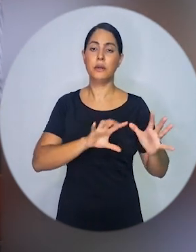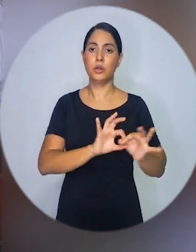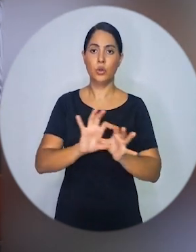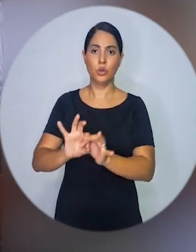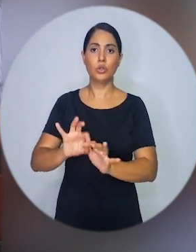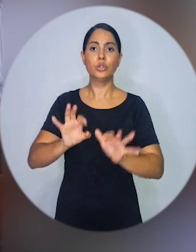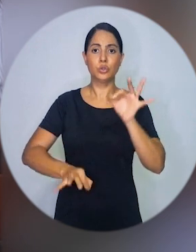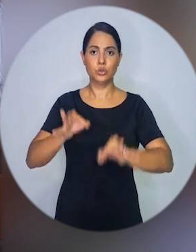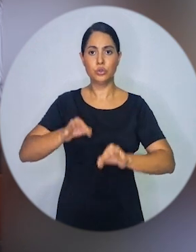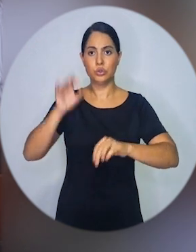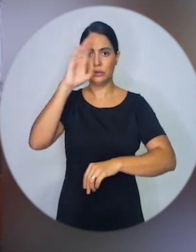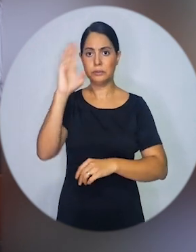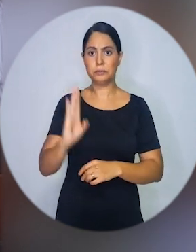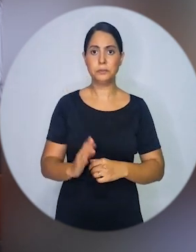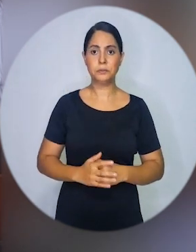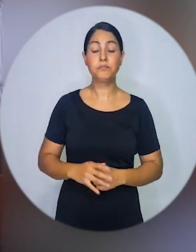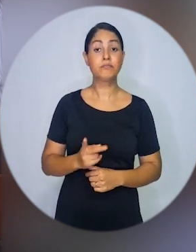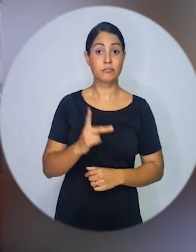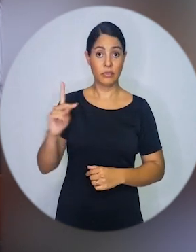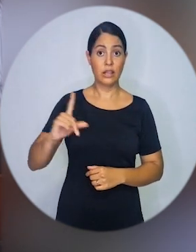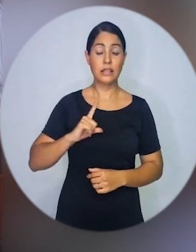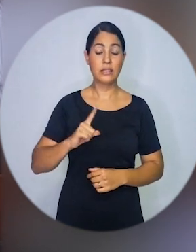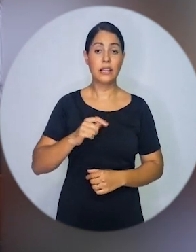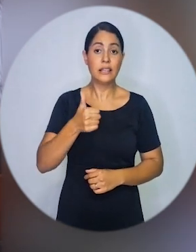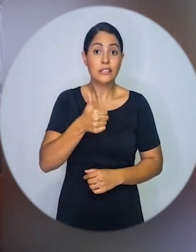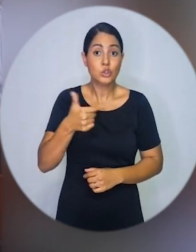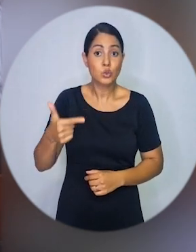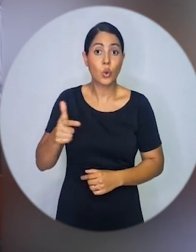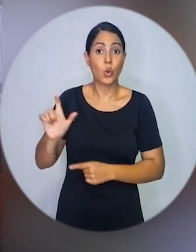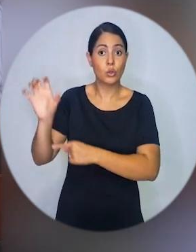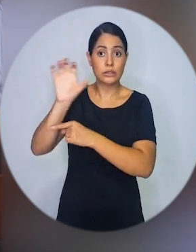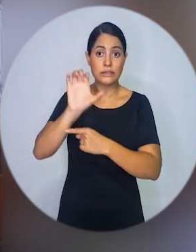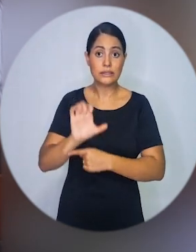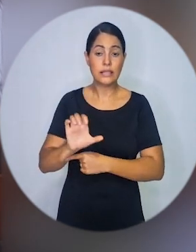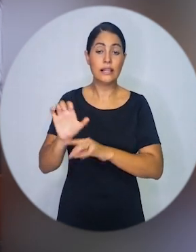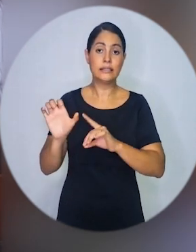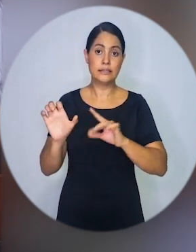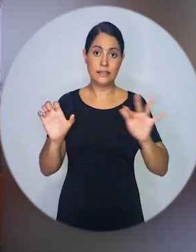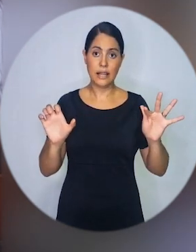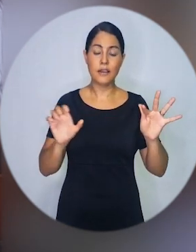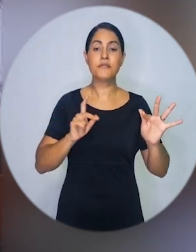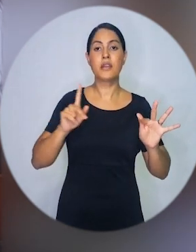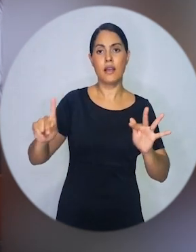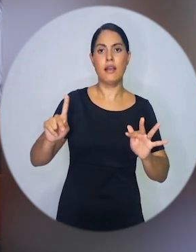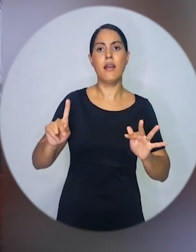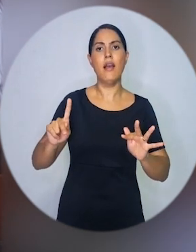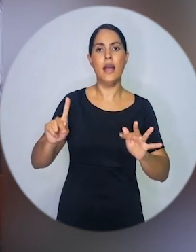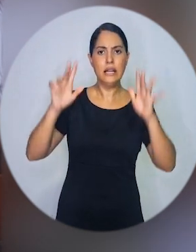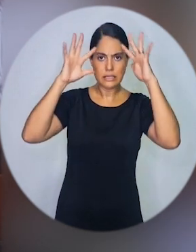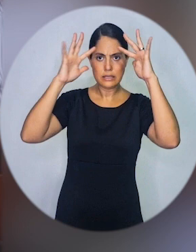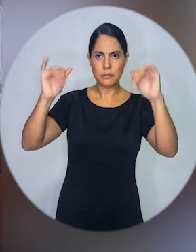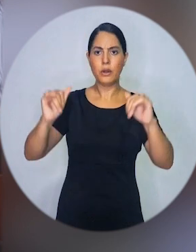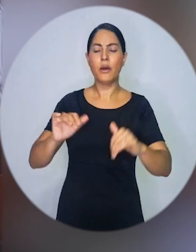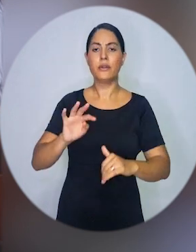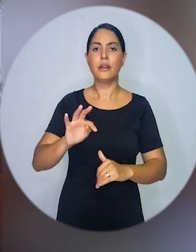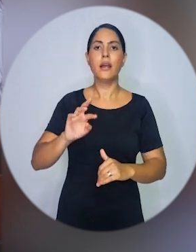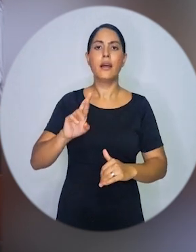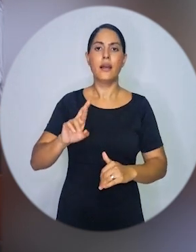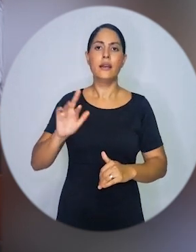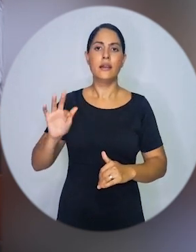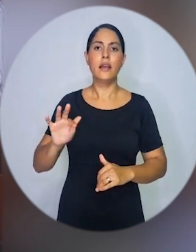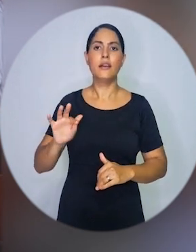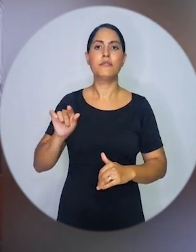para o sistema jurídico brasileiro. Com jurisdição sobre 12 estados e o Distrito Federal, o tribunal exerce a